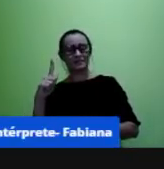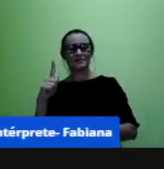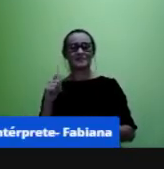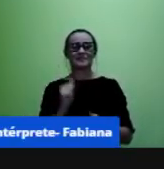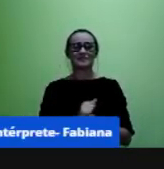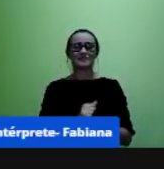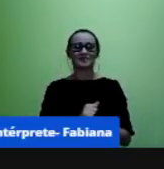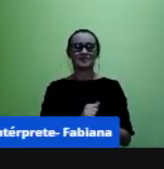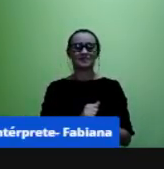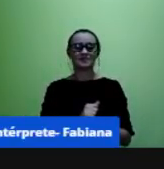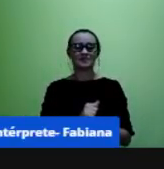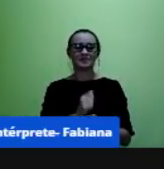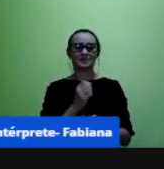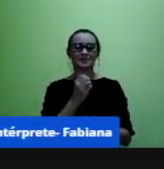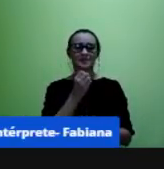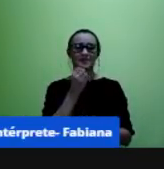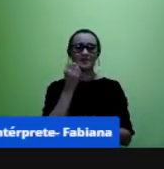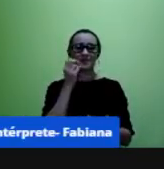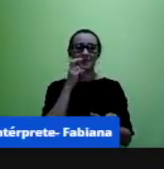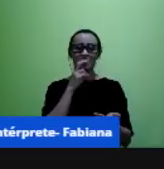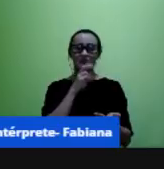dia, boa tarde e boa noite.